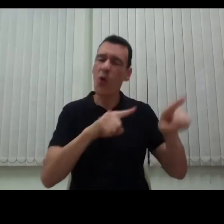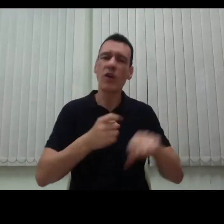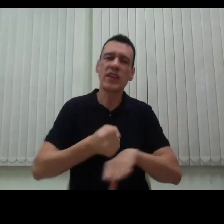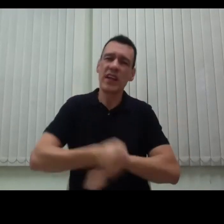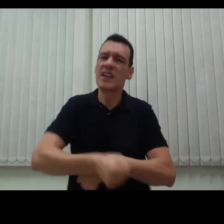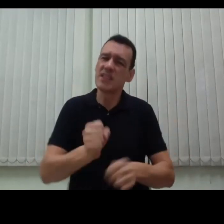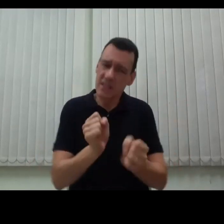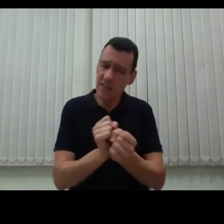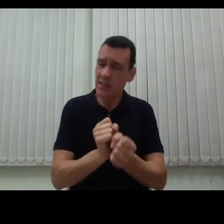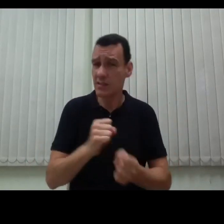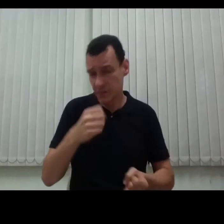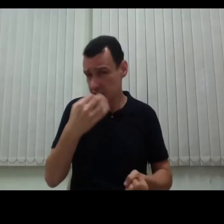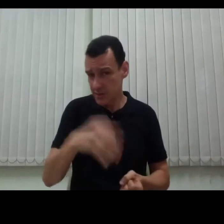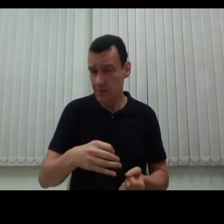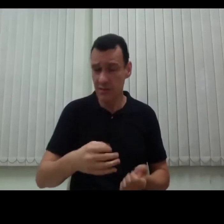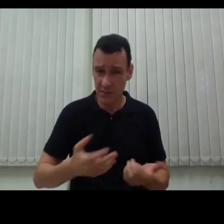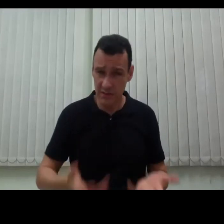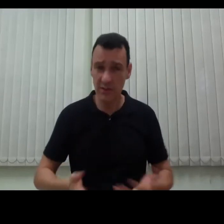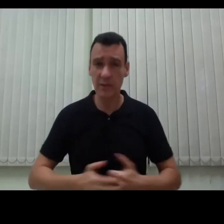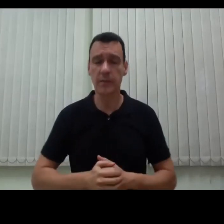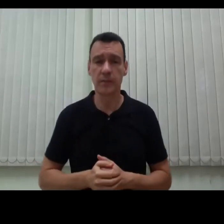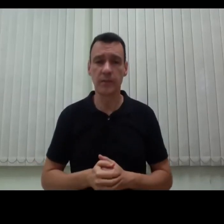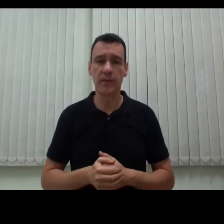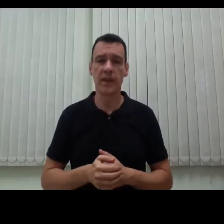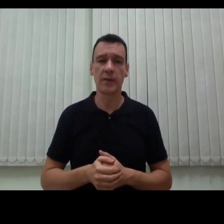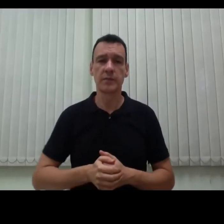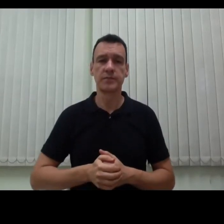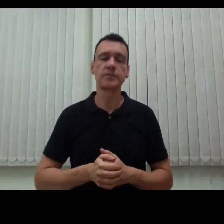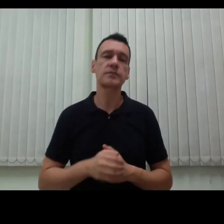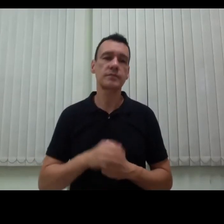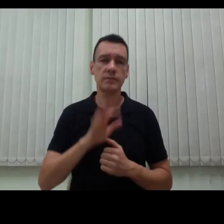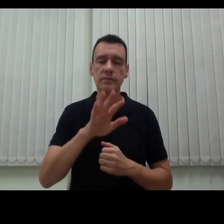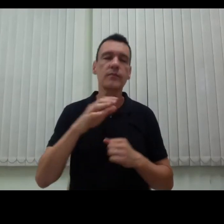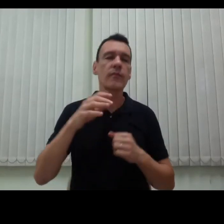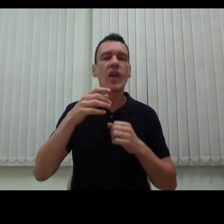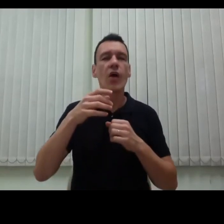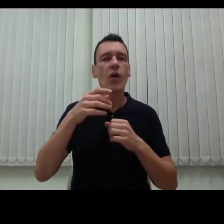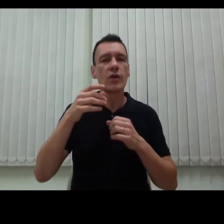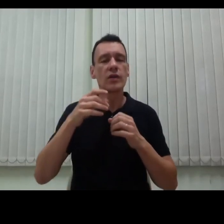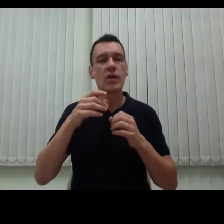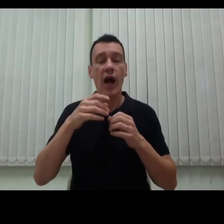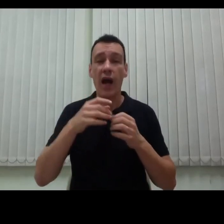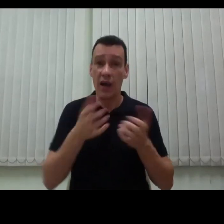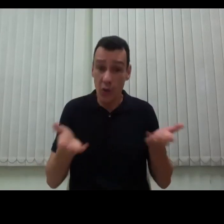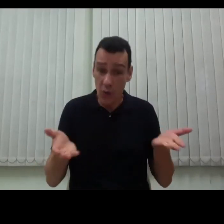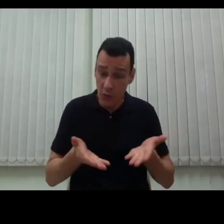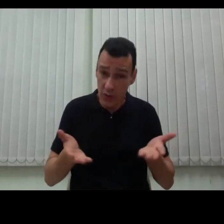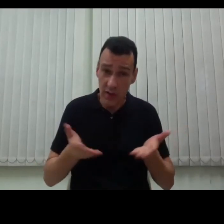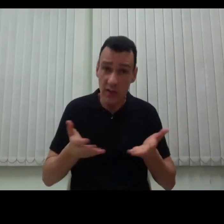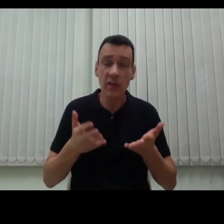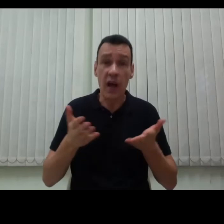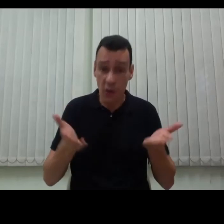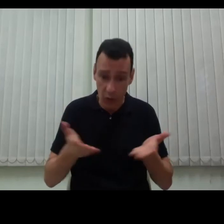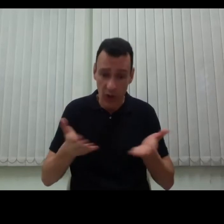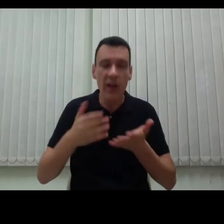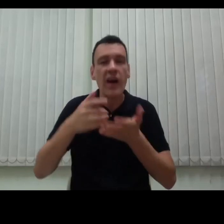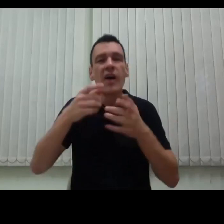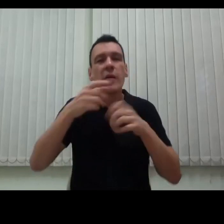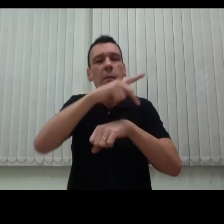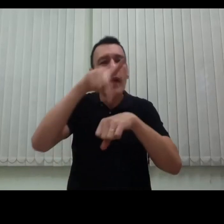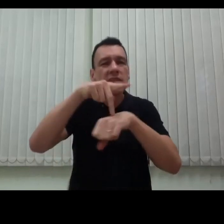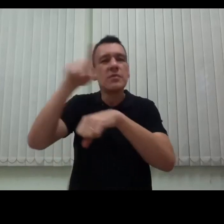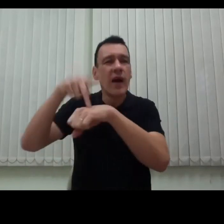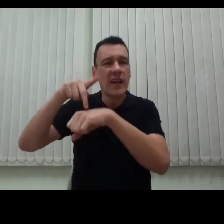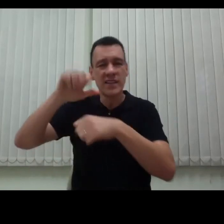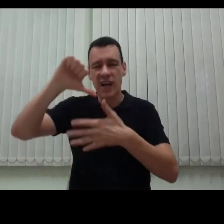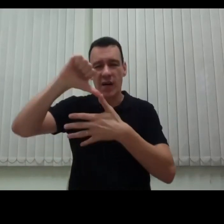que, inclusive em outros países da América, está sendo produzido literatura abolicionista. E ela se coloca aqui